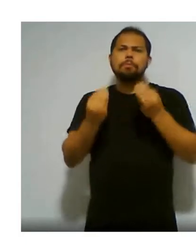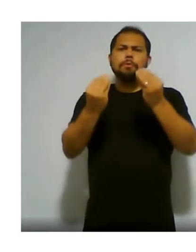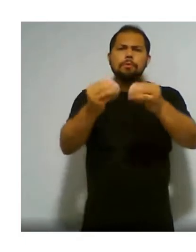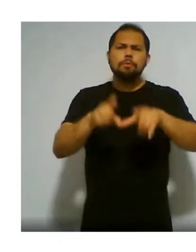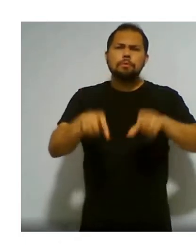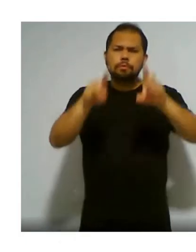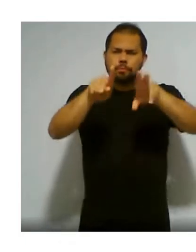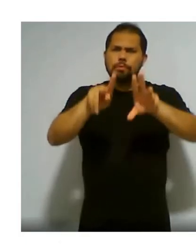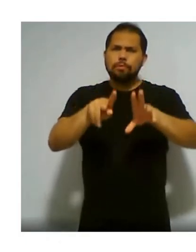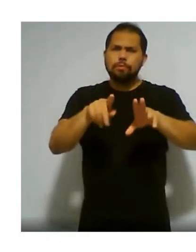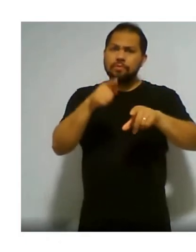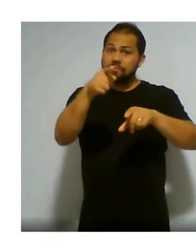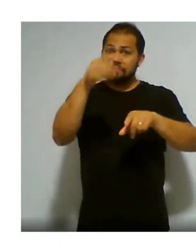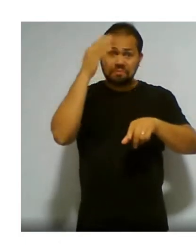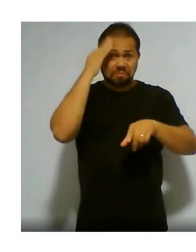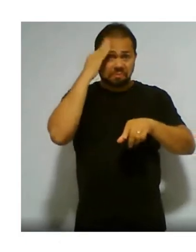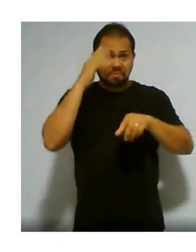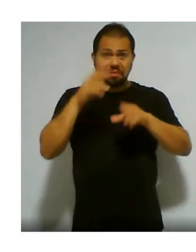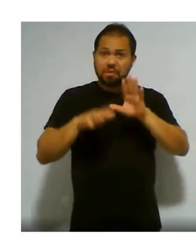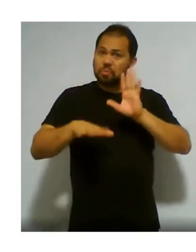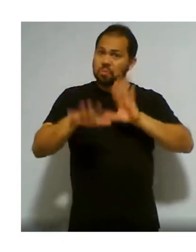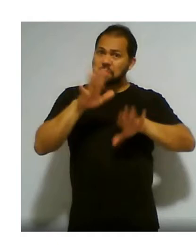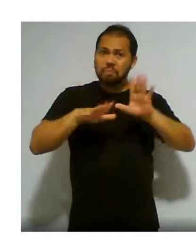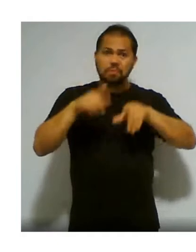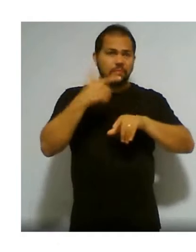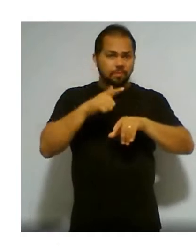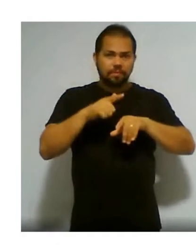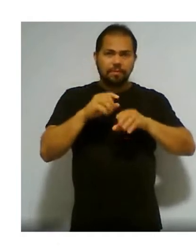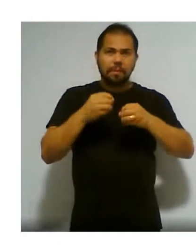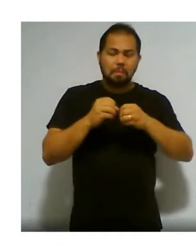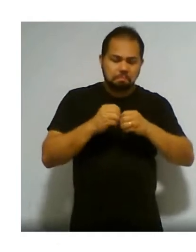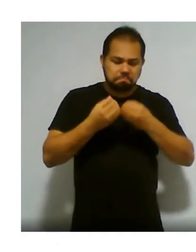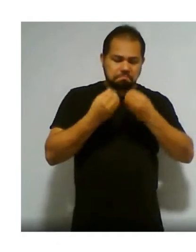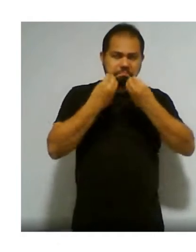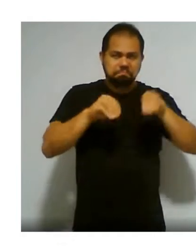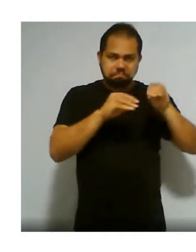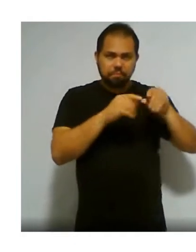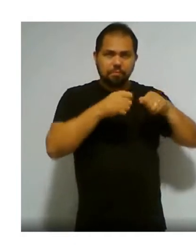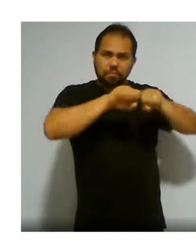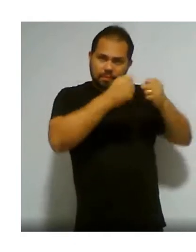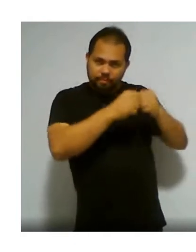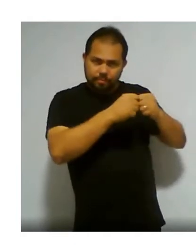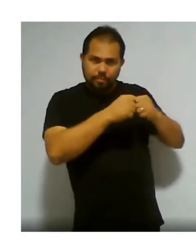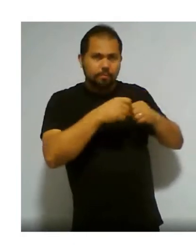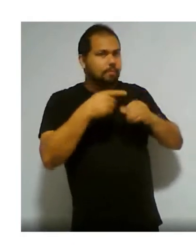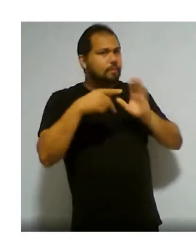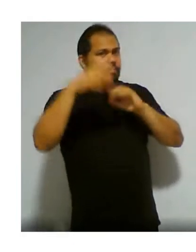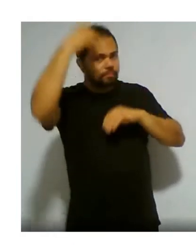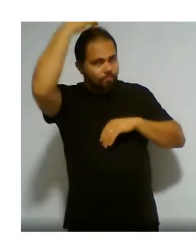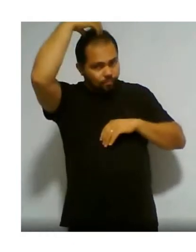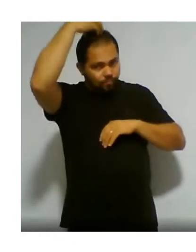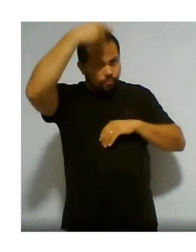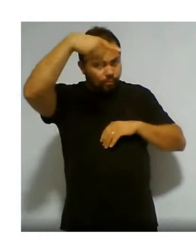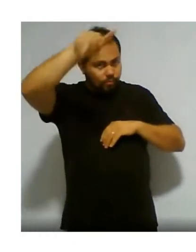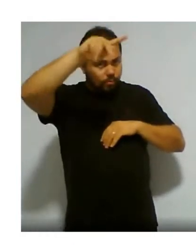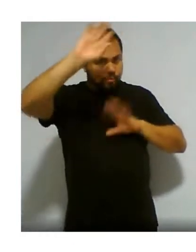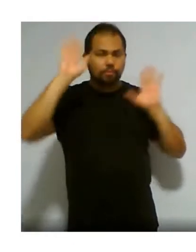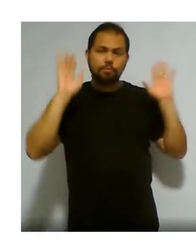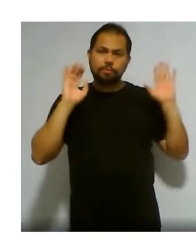seu. Você vai ter que arcar com uma despesa daquilo. Então, use os materiais de proteção para evitar que você tenha esse prejuízo